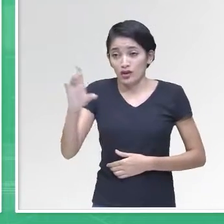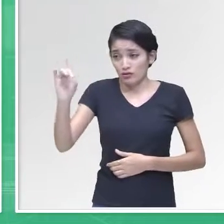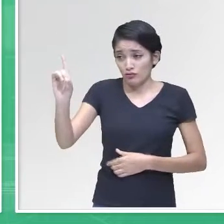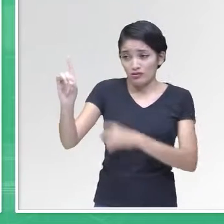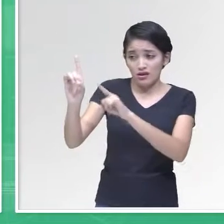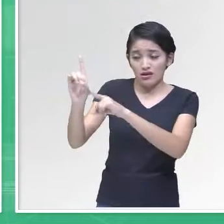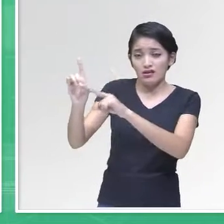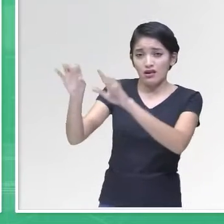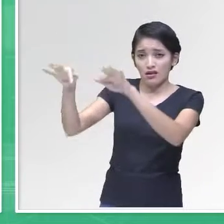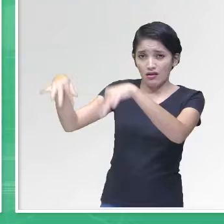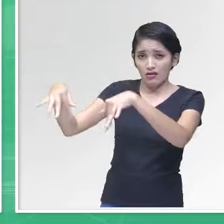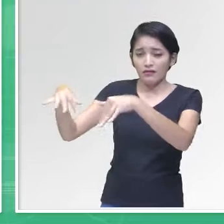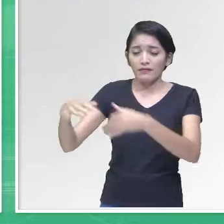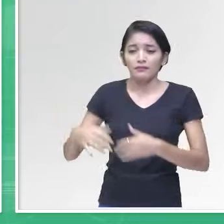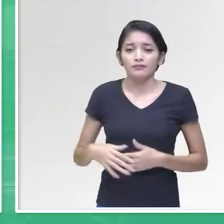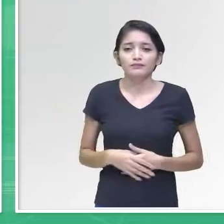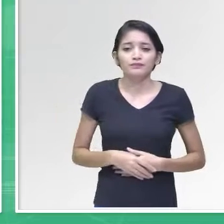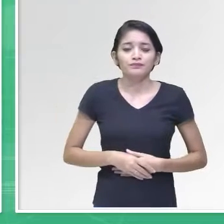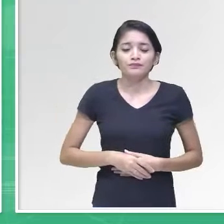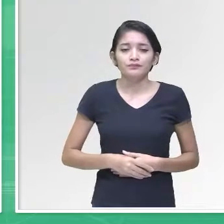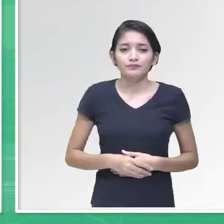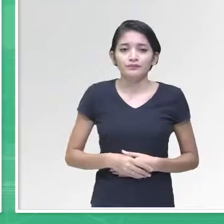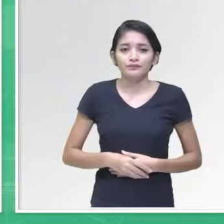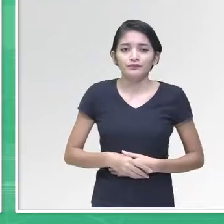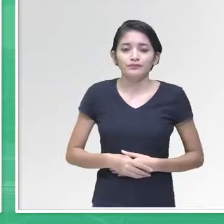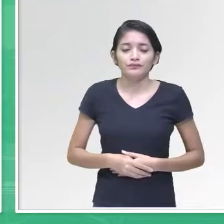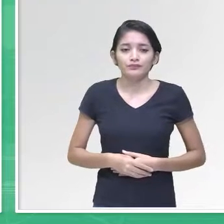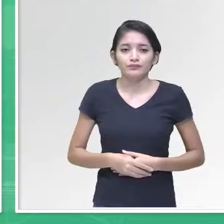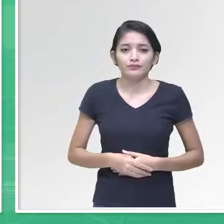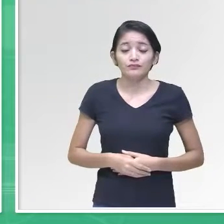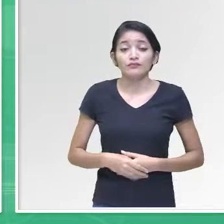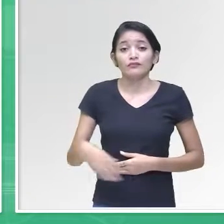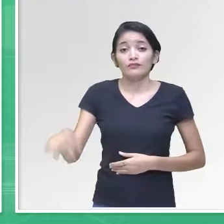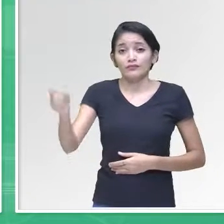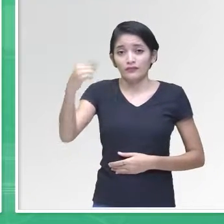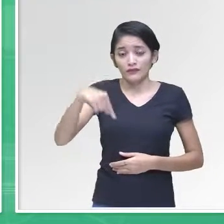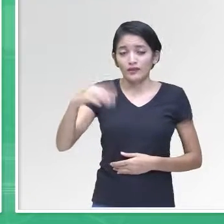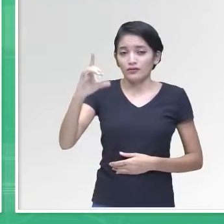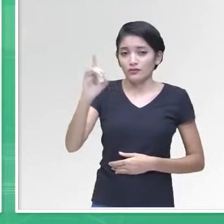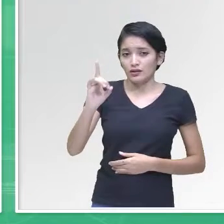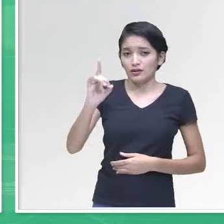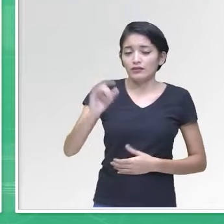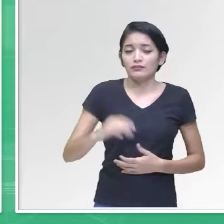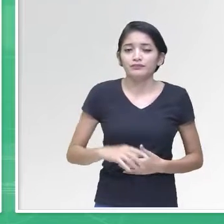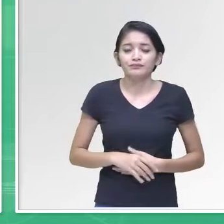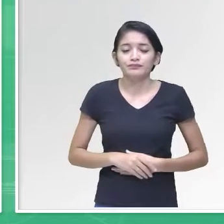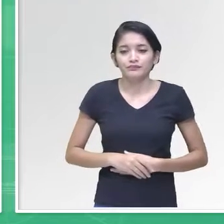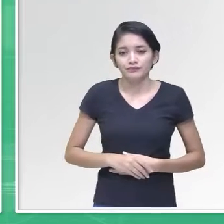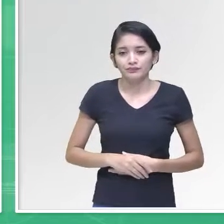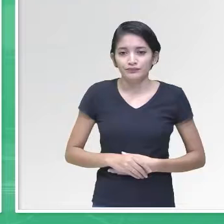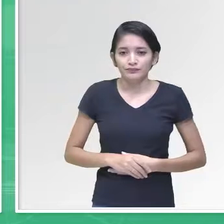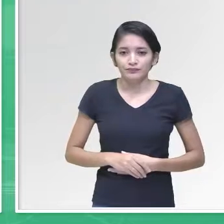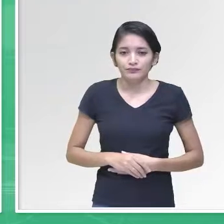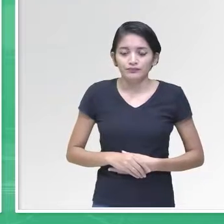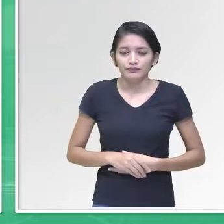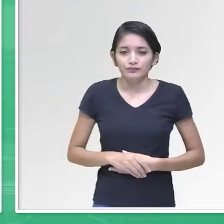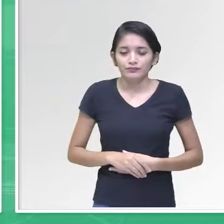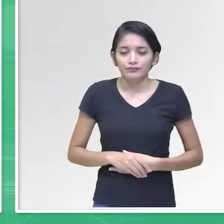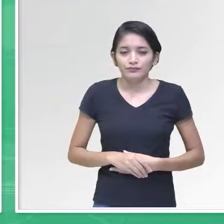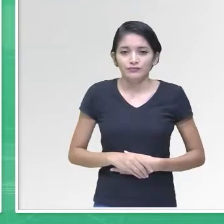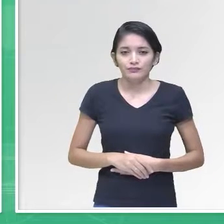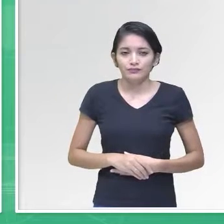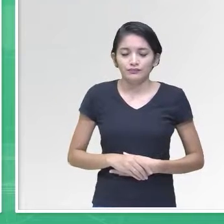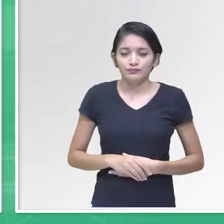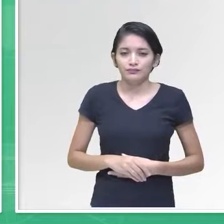supposed to be wine, certo? Na letra D nós temos chocolate chip cookies was